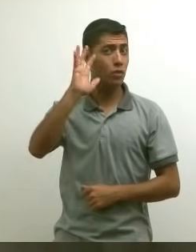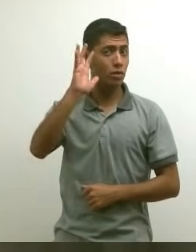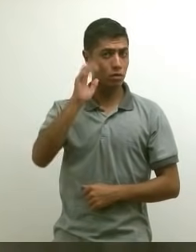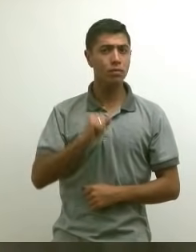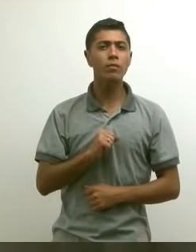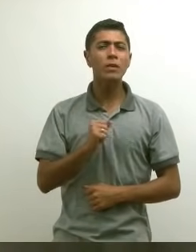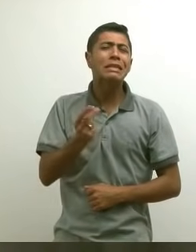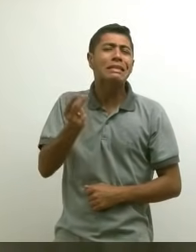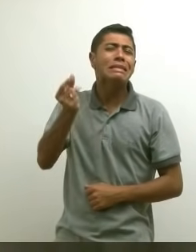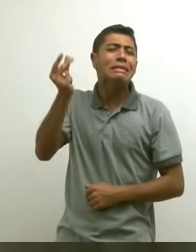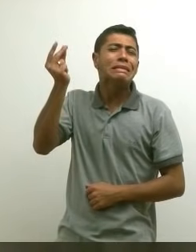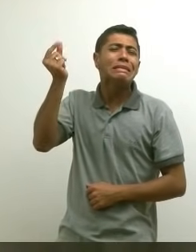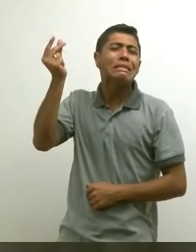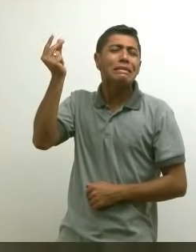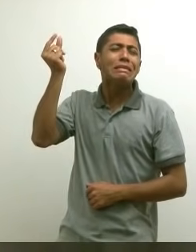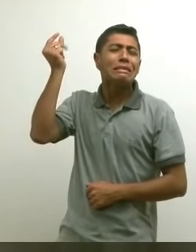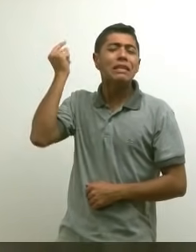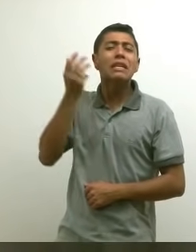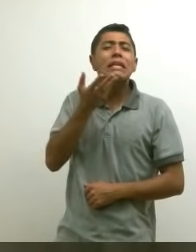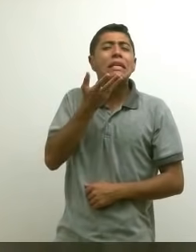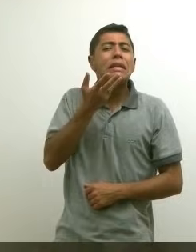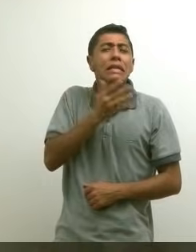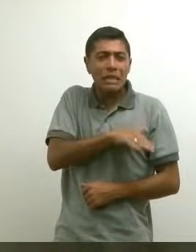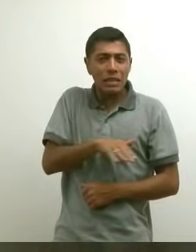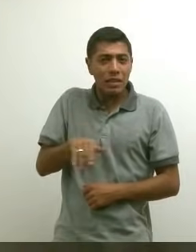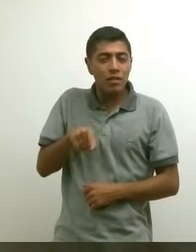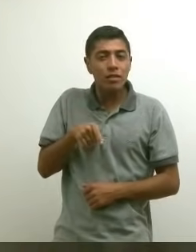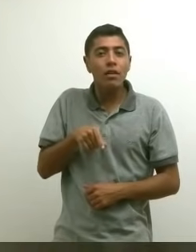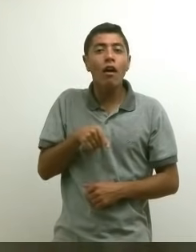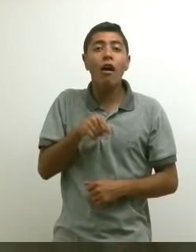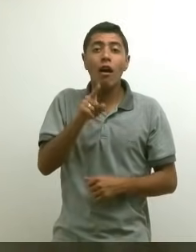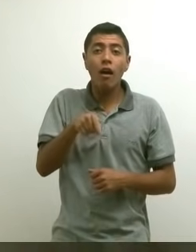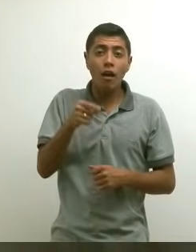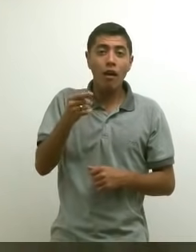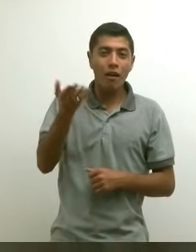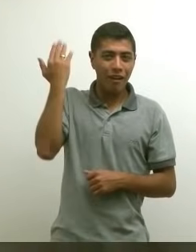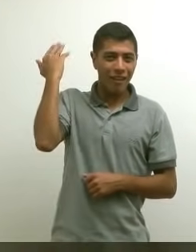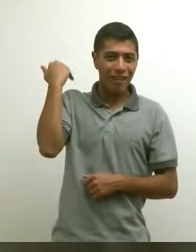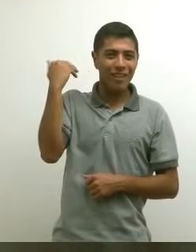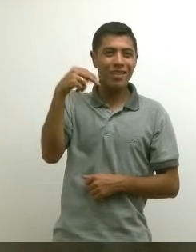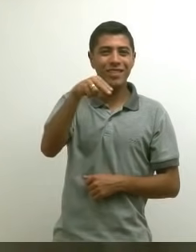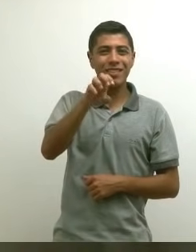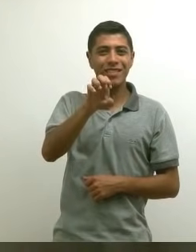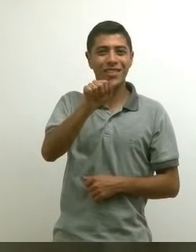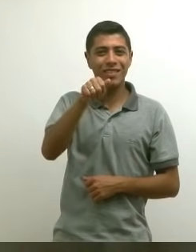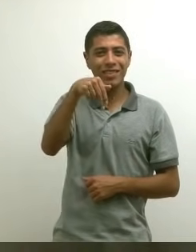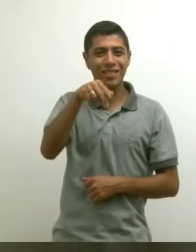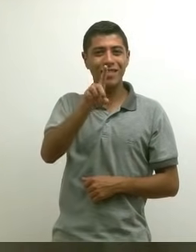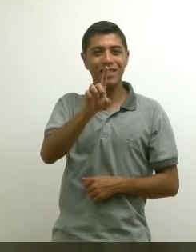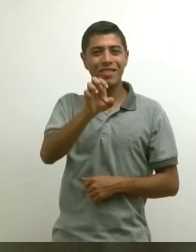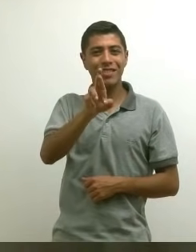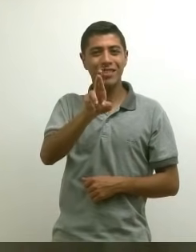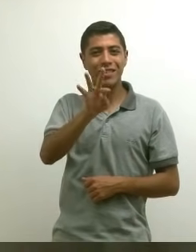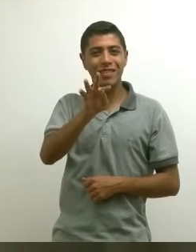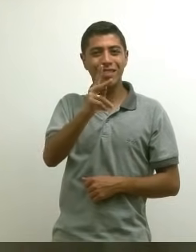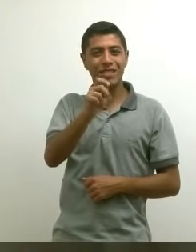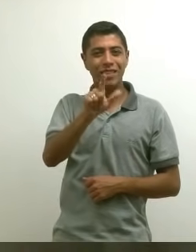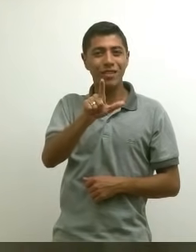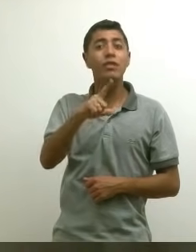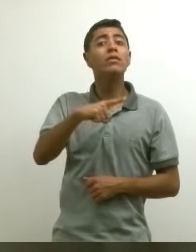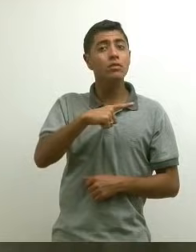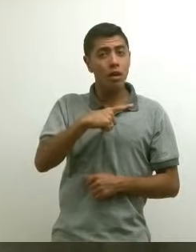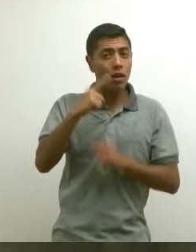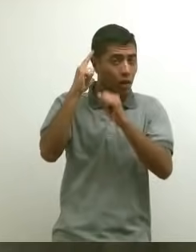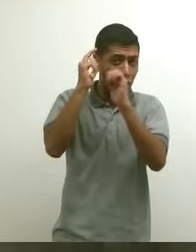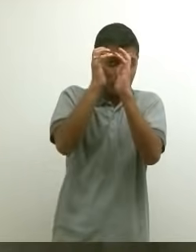crânio igual ao nosso dos saps ou seja a criança atual sapiens ela teve com o crânio e com a face com as proporções